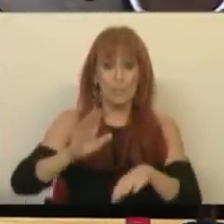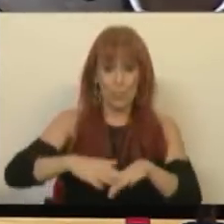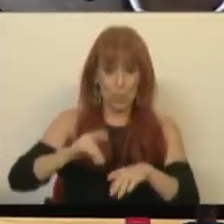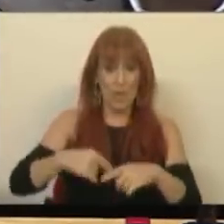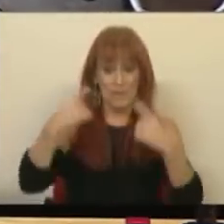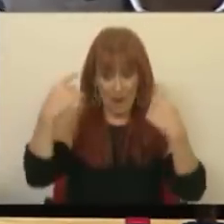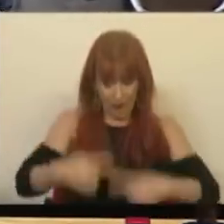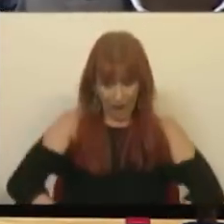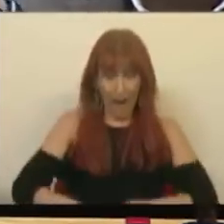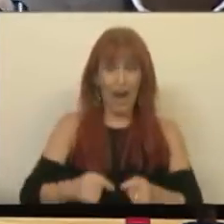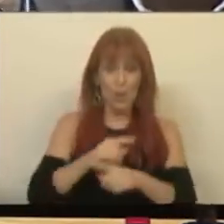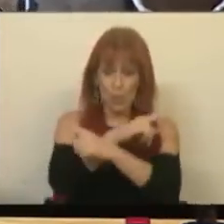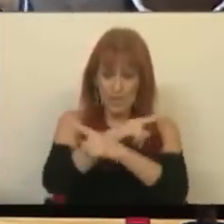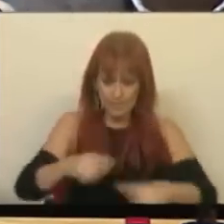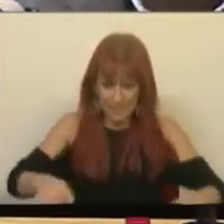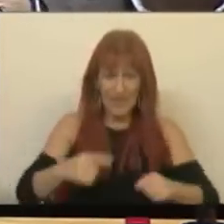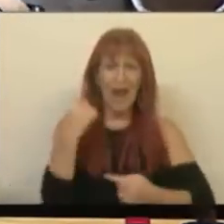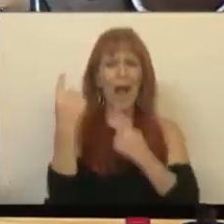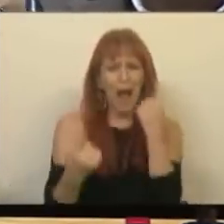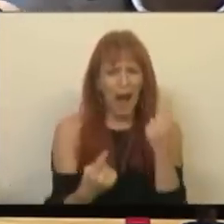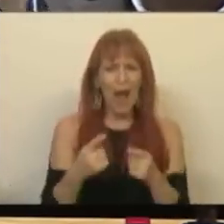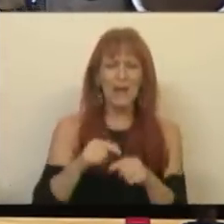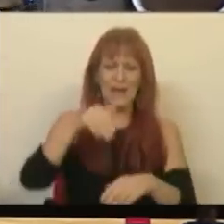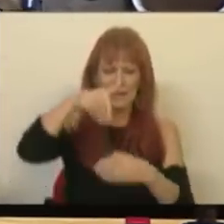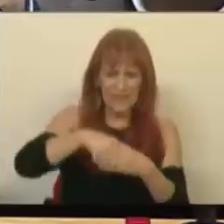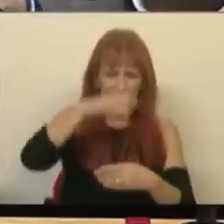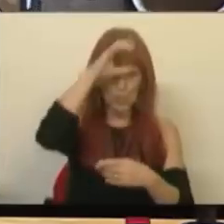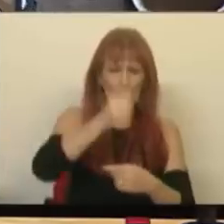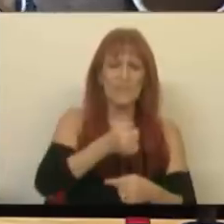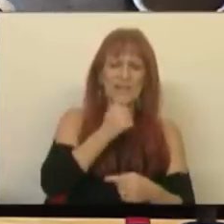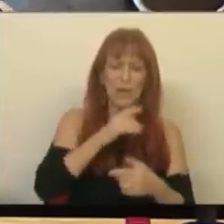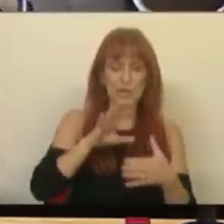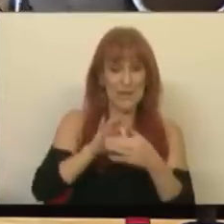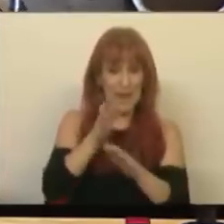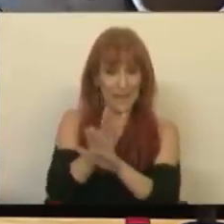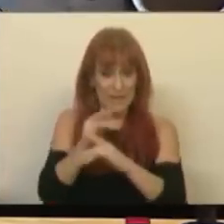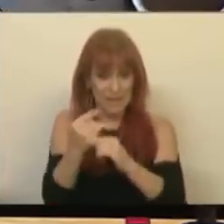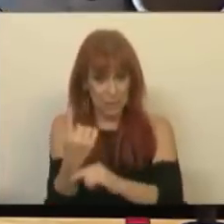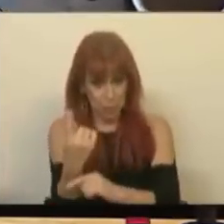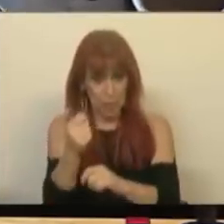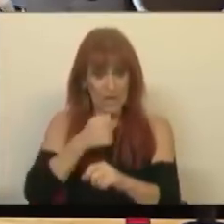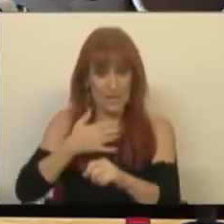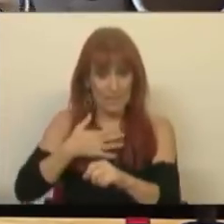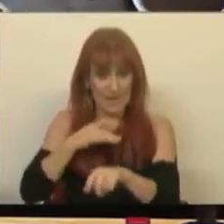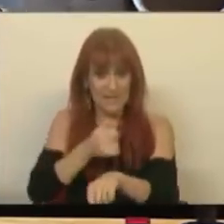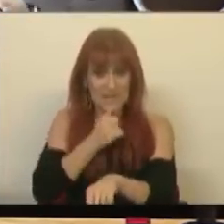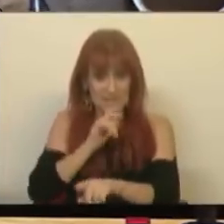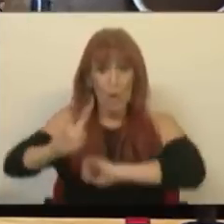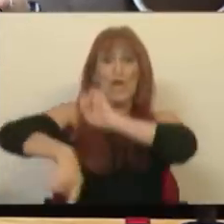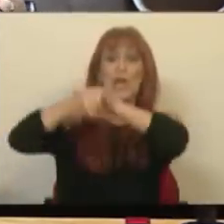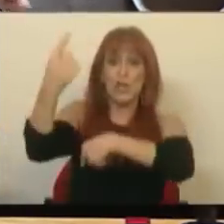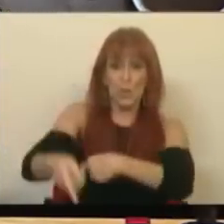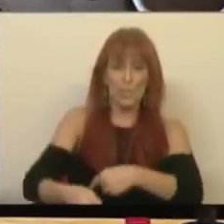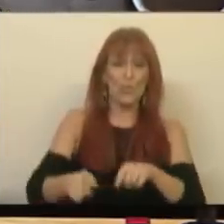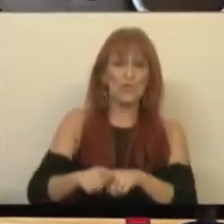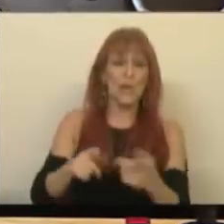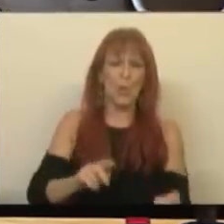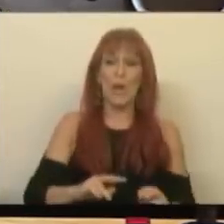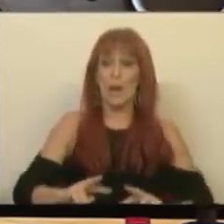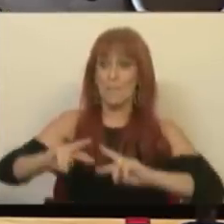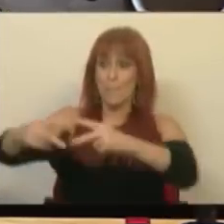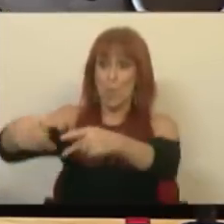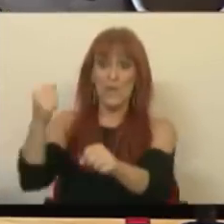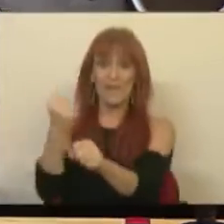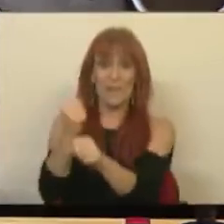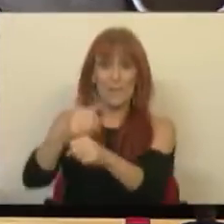facto de existir um impedimento de alguém que está no governo e toma decisões sobre um setor e sobre a empresas e depois logo a seguir